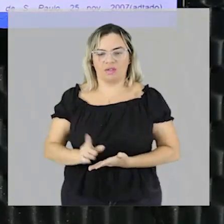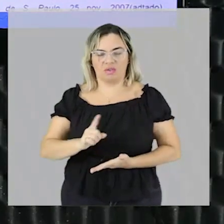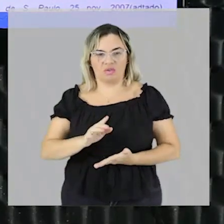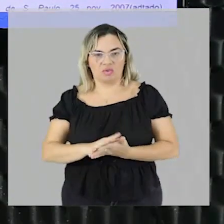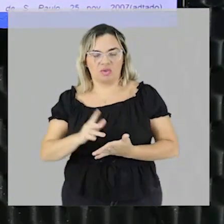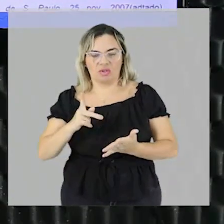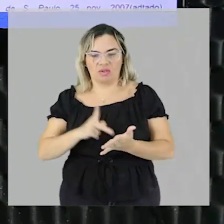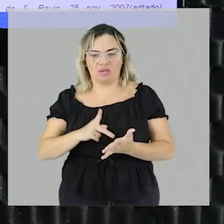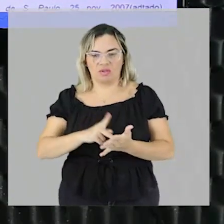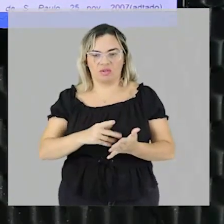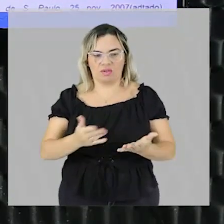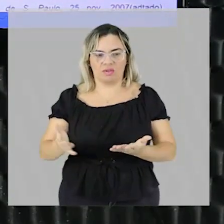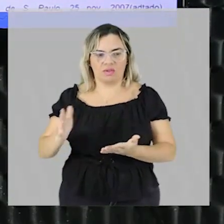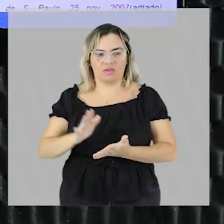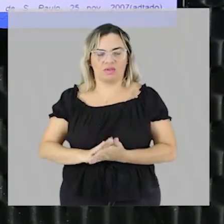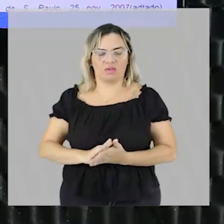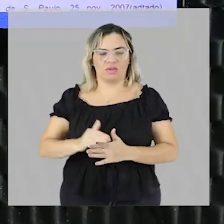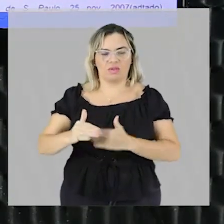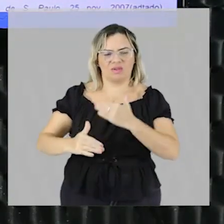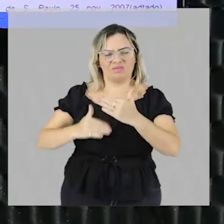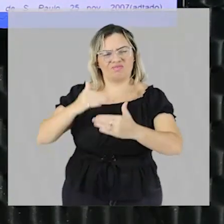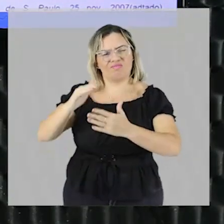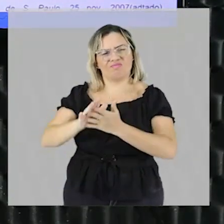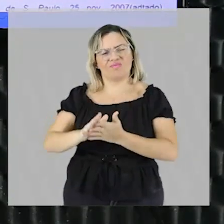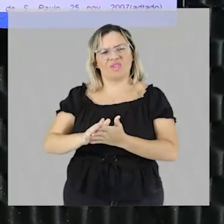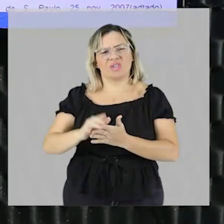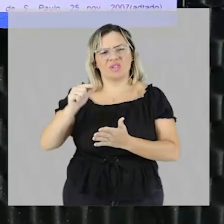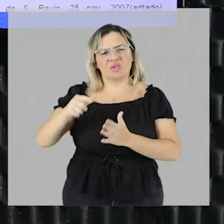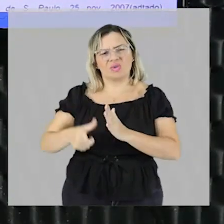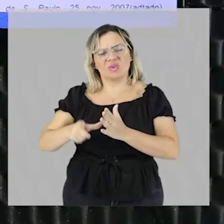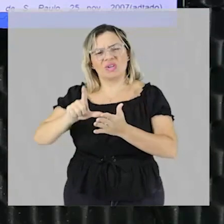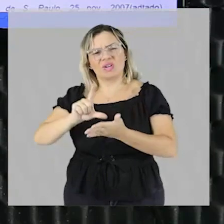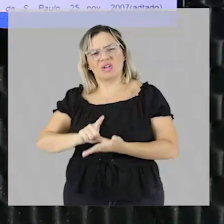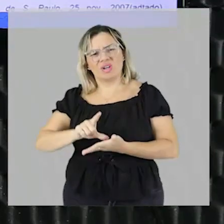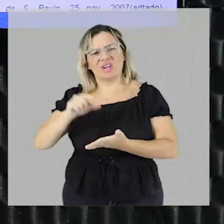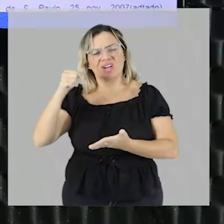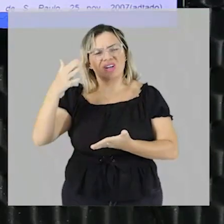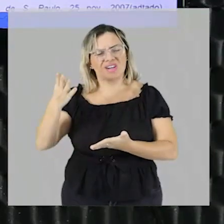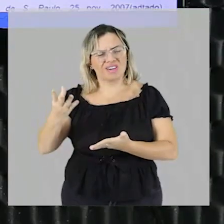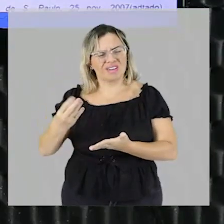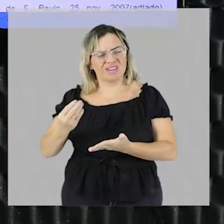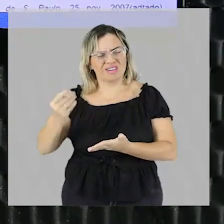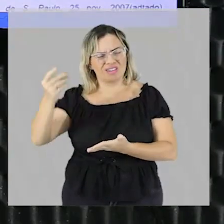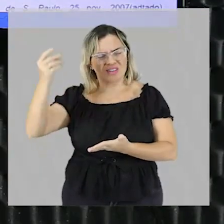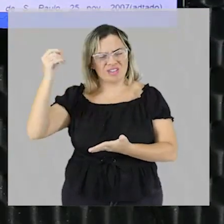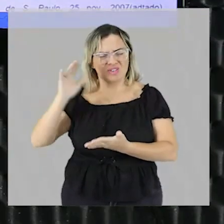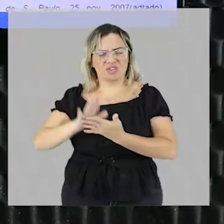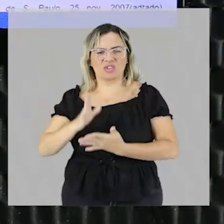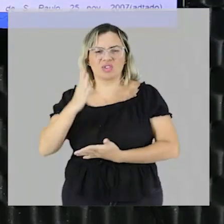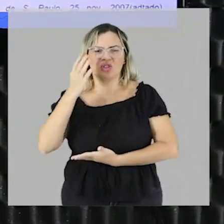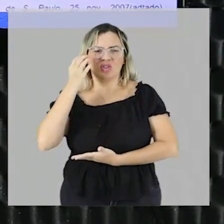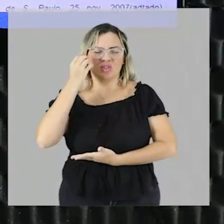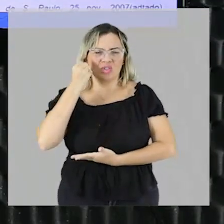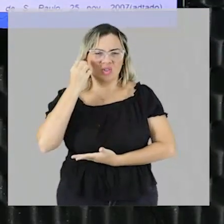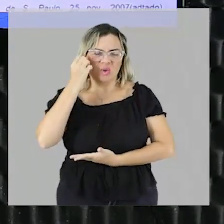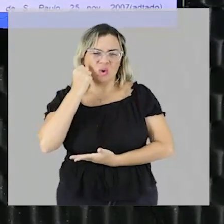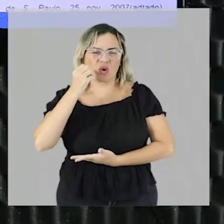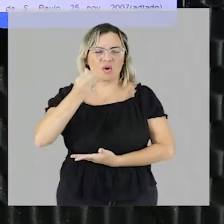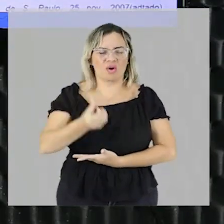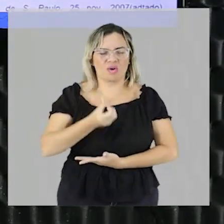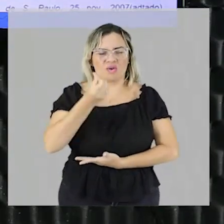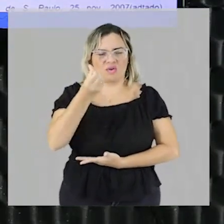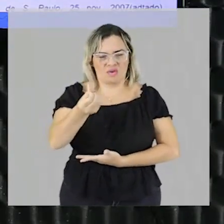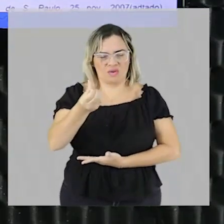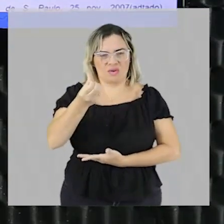seja, ela já vem sendo construída muito antes de D. João, segundo esse historiador. E ela é algo que a